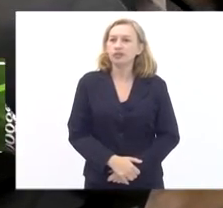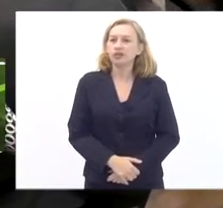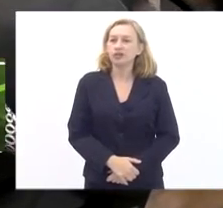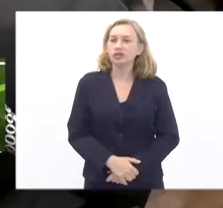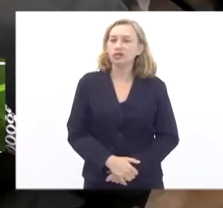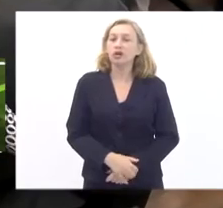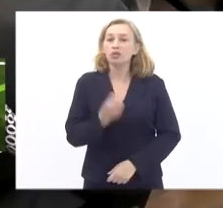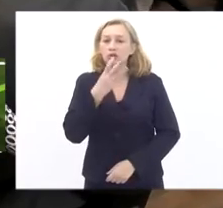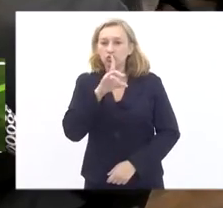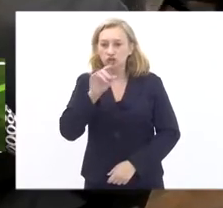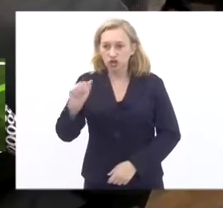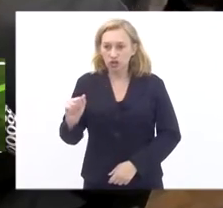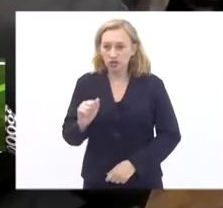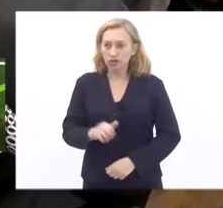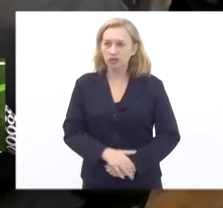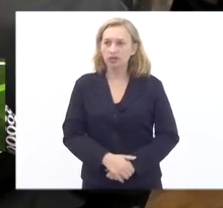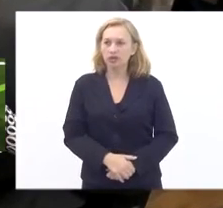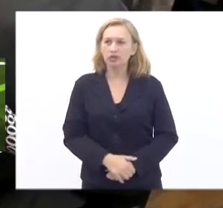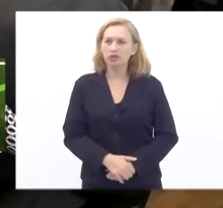Bom dia.